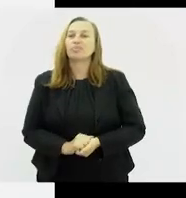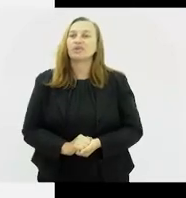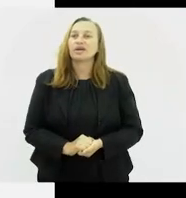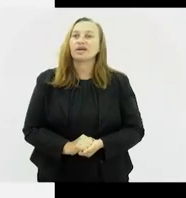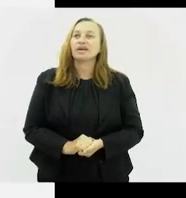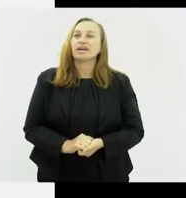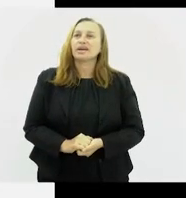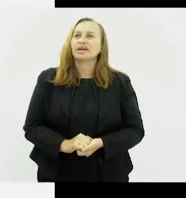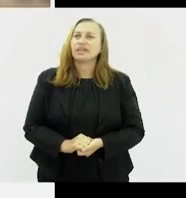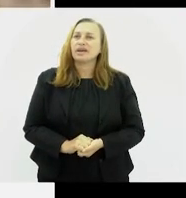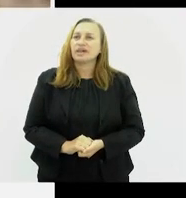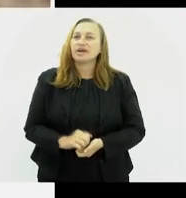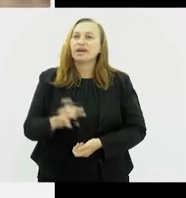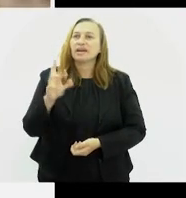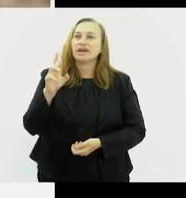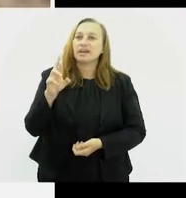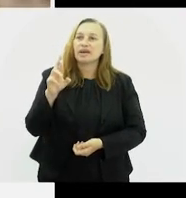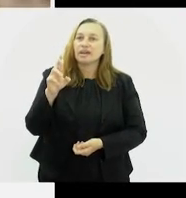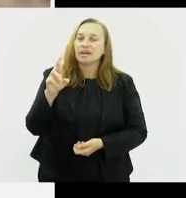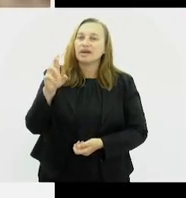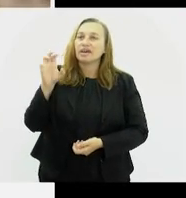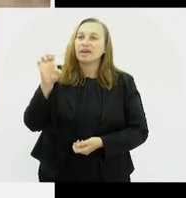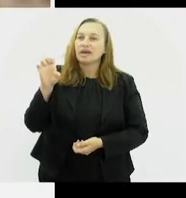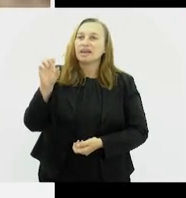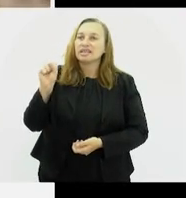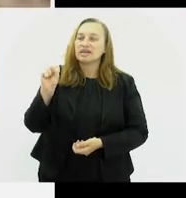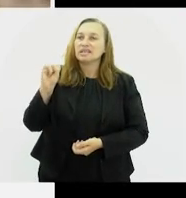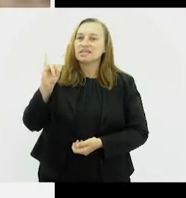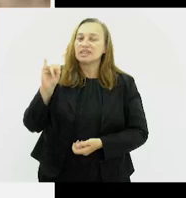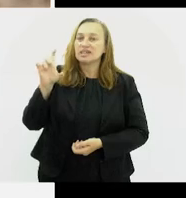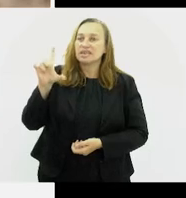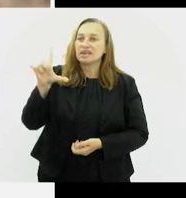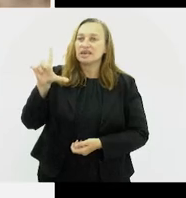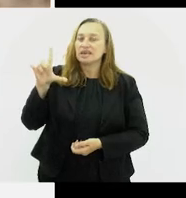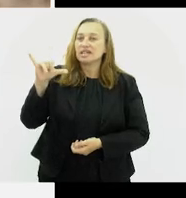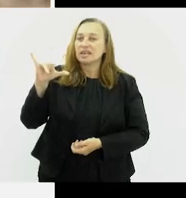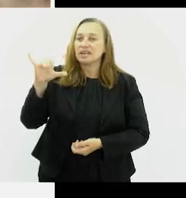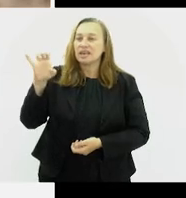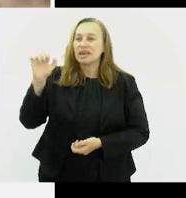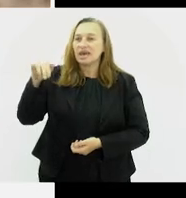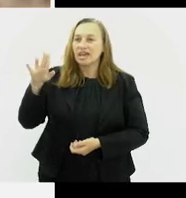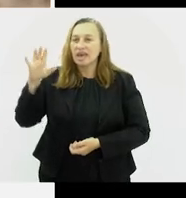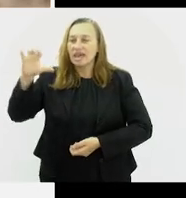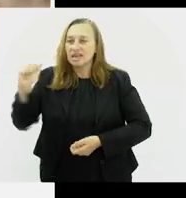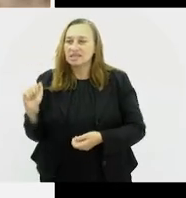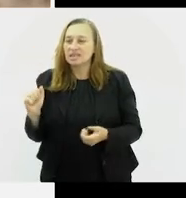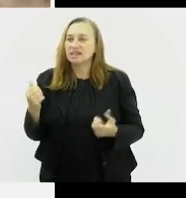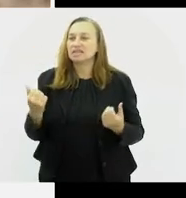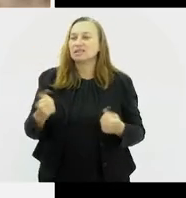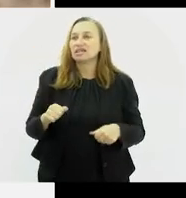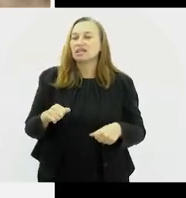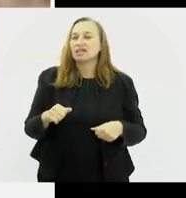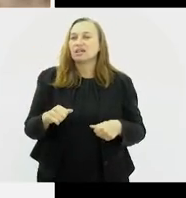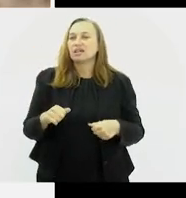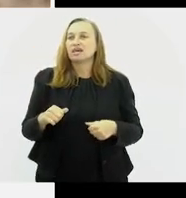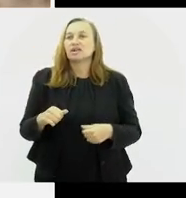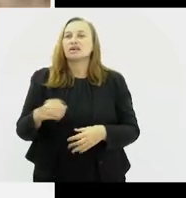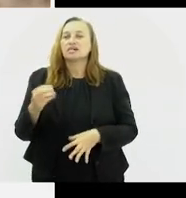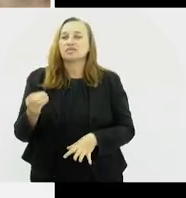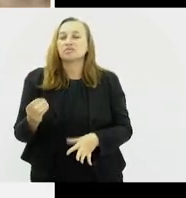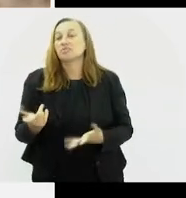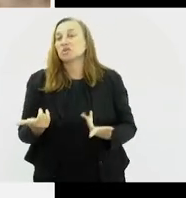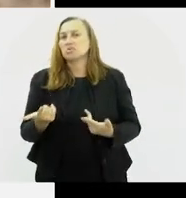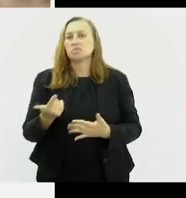Resiliência. Então, nós precisamos ter essa capacidade de recuperar. Então, não guarde